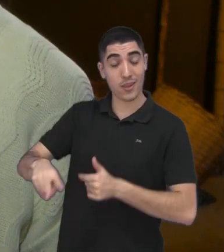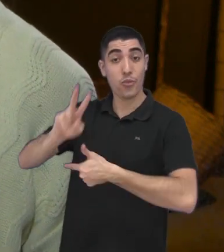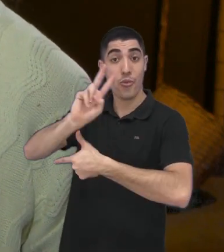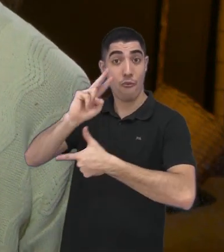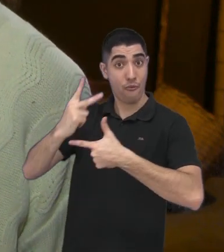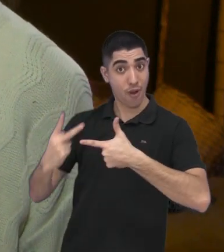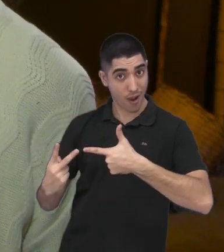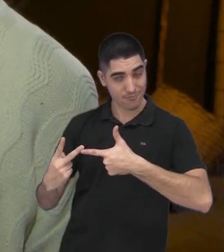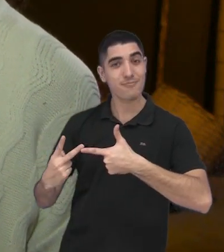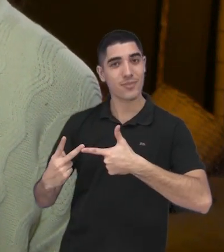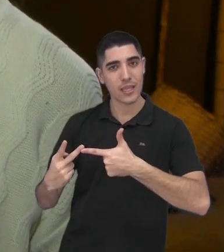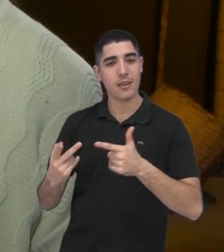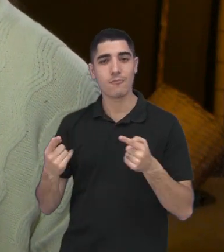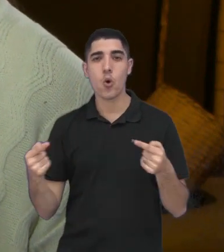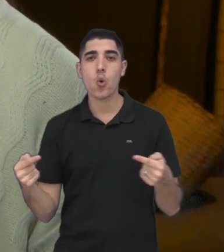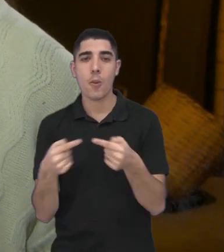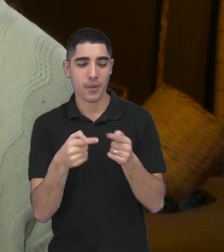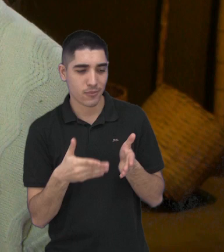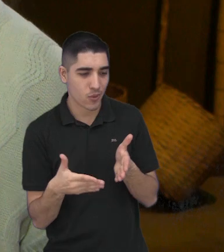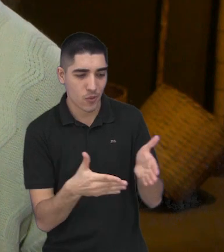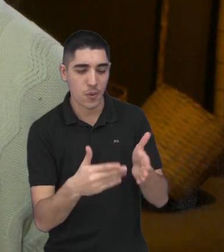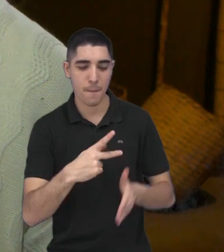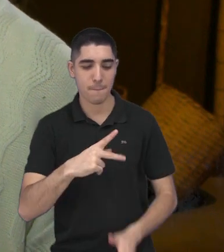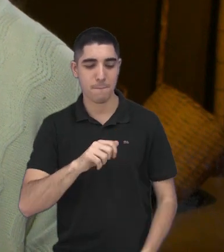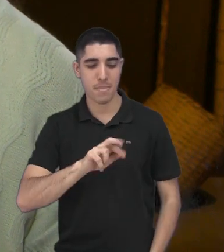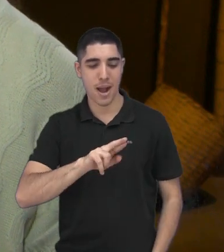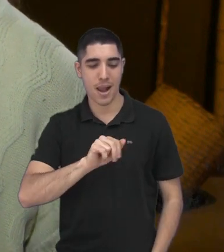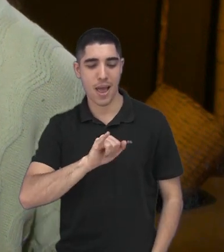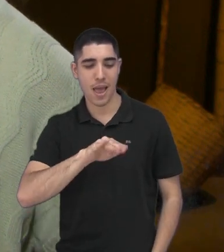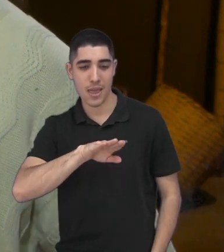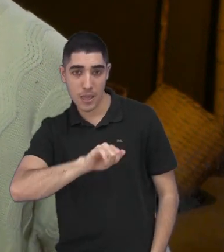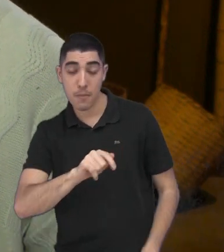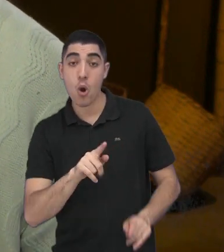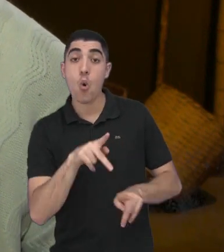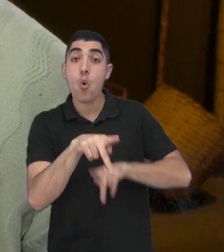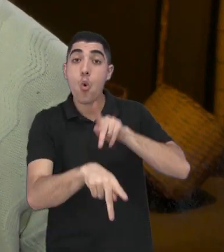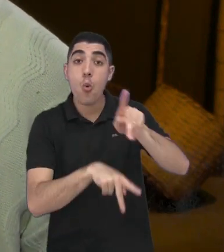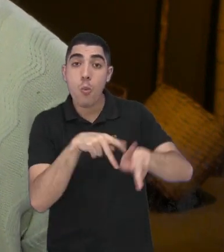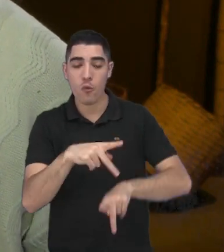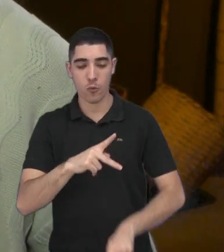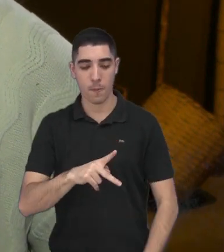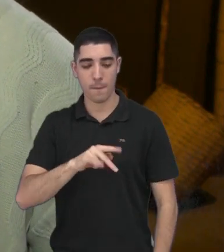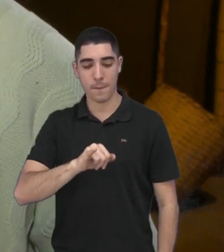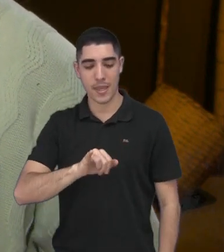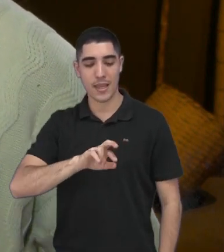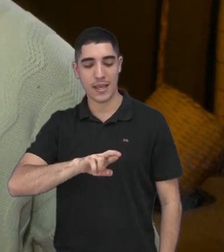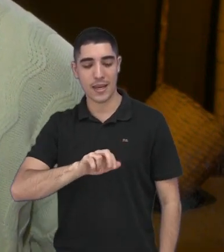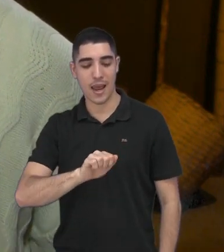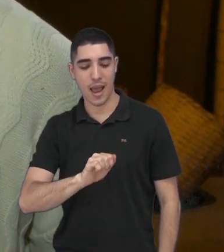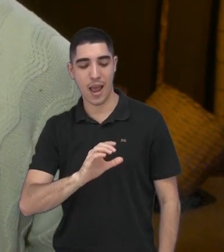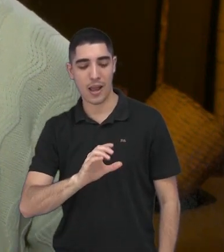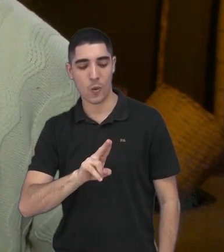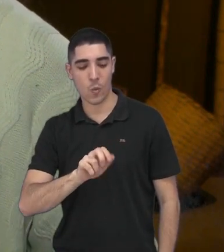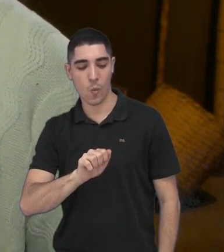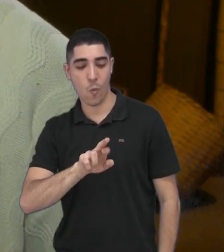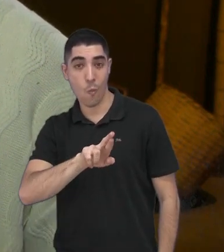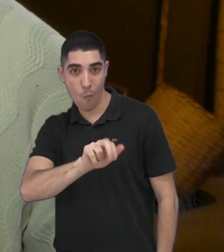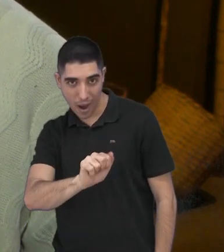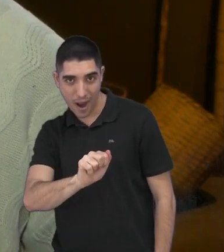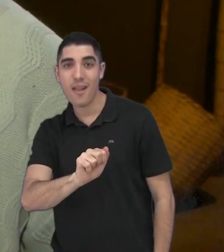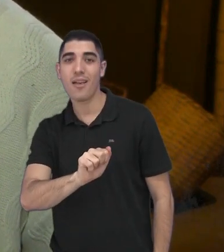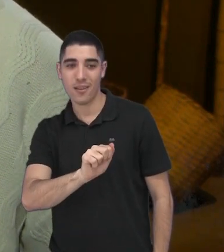um todo, essas relações com o rio, né, os piraquaras, essas populações em volta do rio e